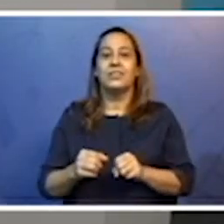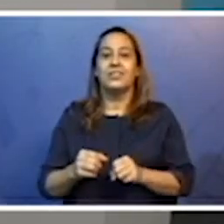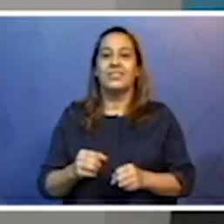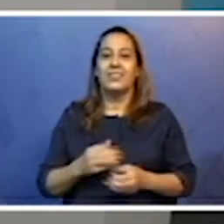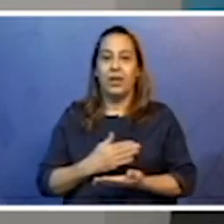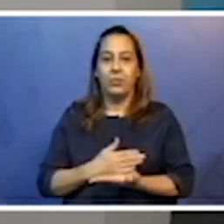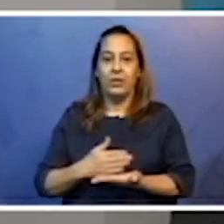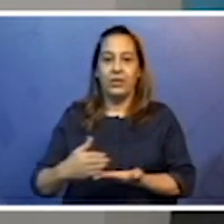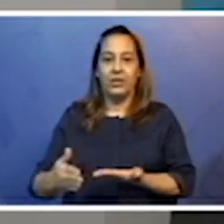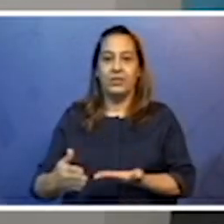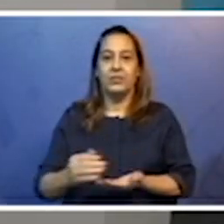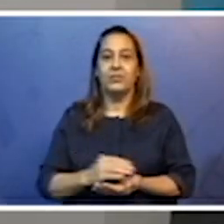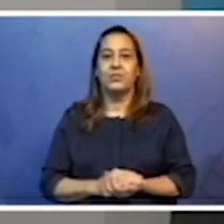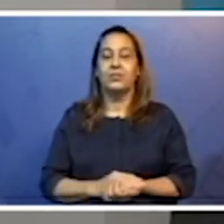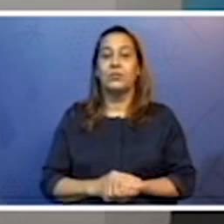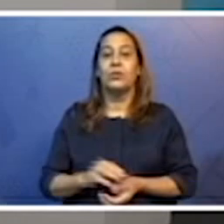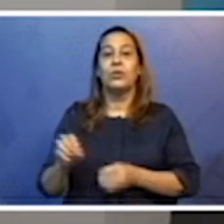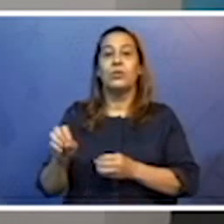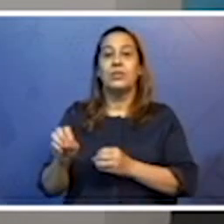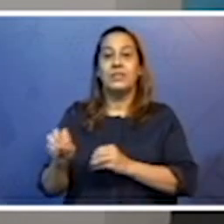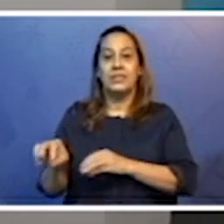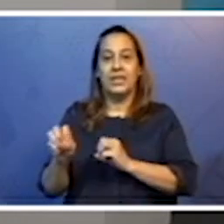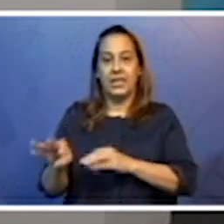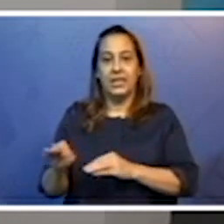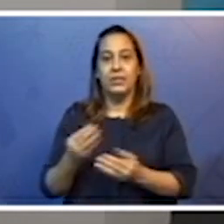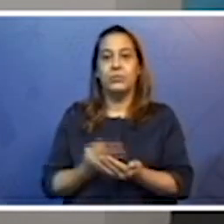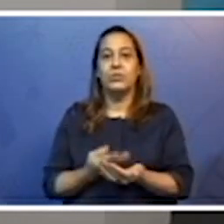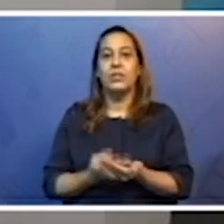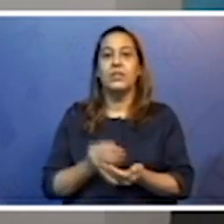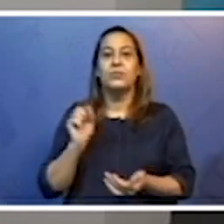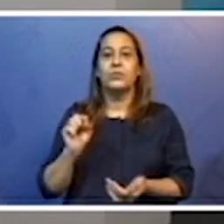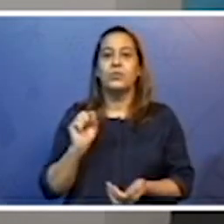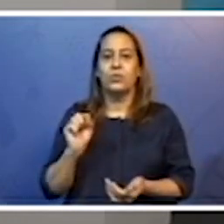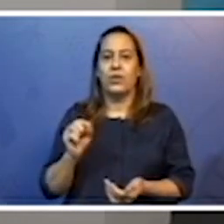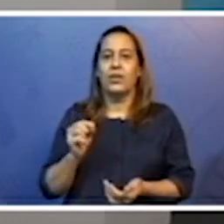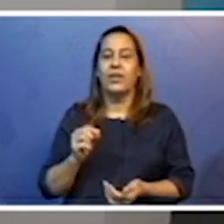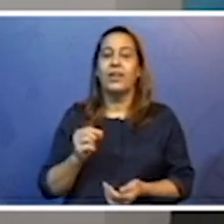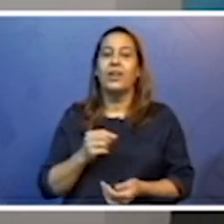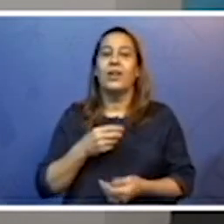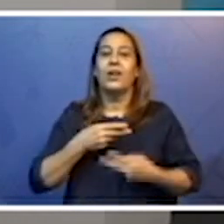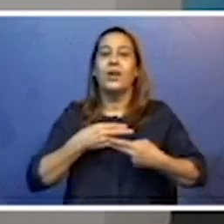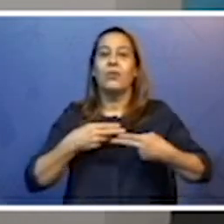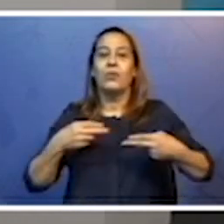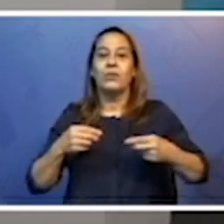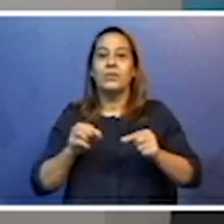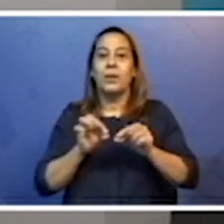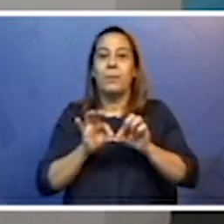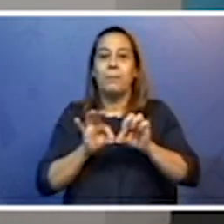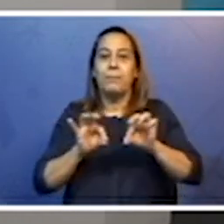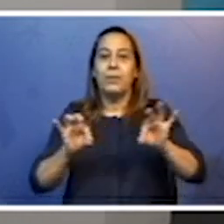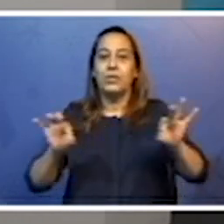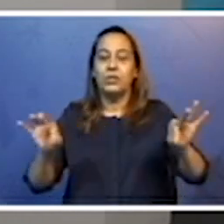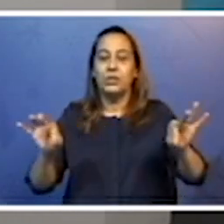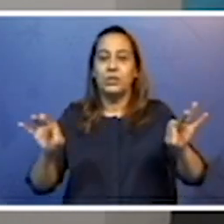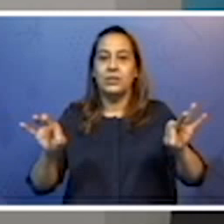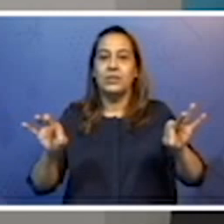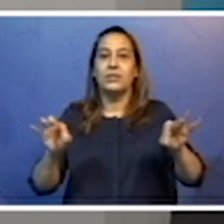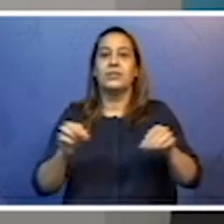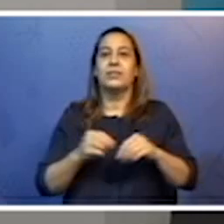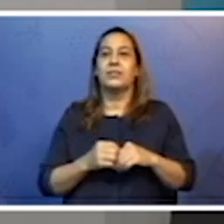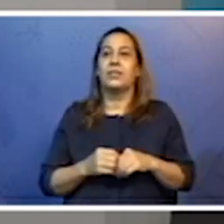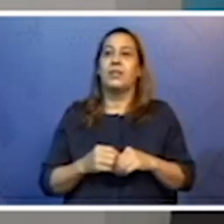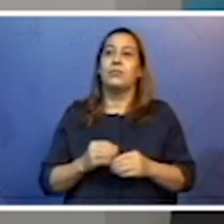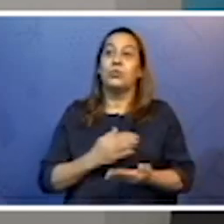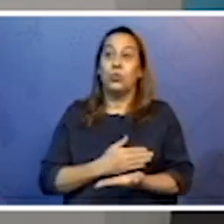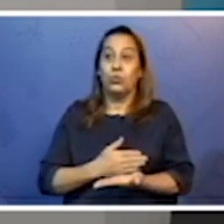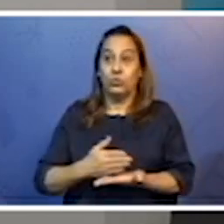caminhando, vamos lá. Na aula de hoje, a gente vai estudar uma coisa bem gostosa, medidas de massa e capacidade. Vamos